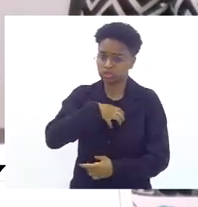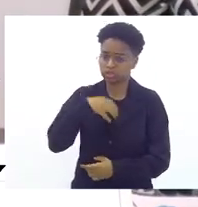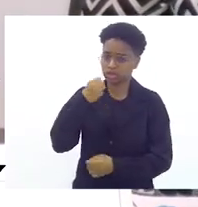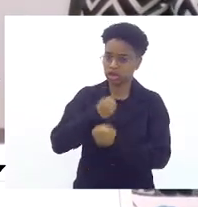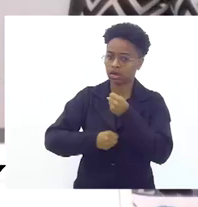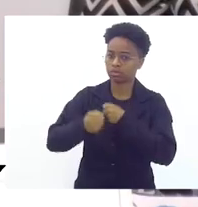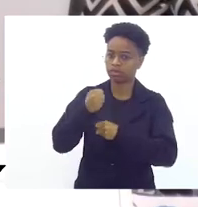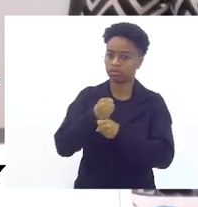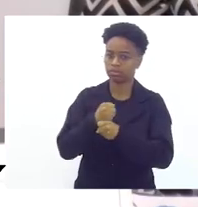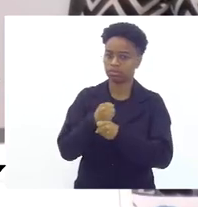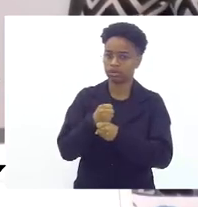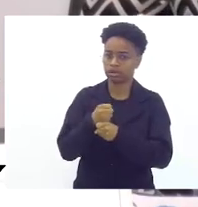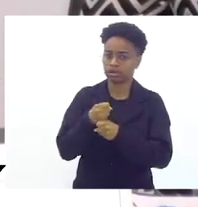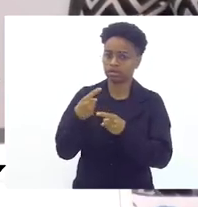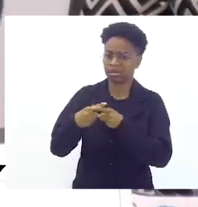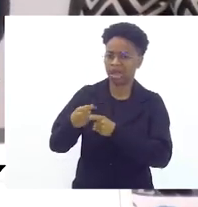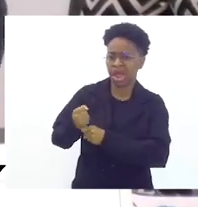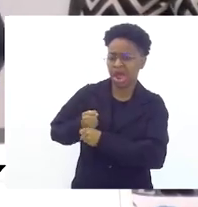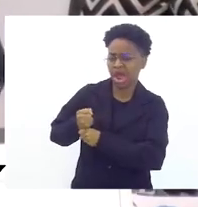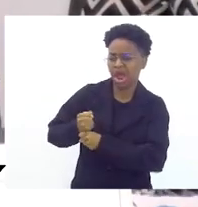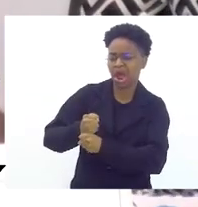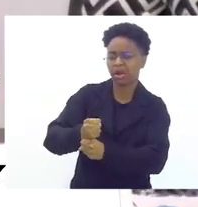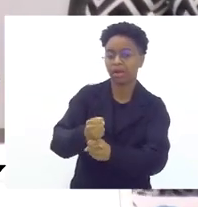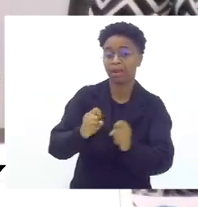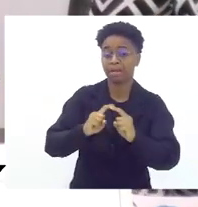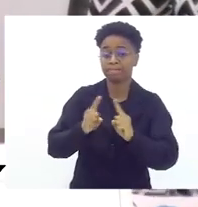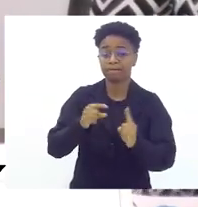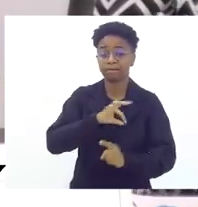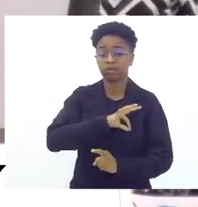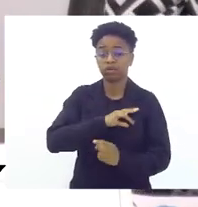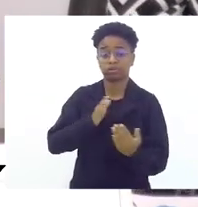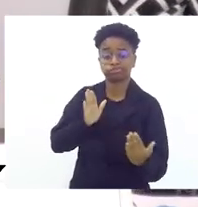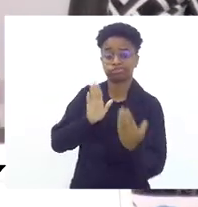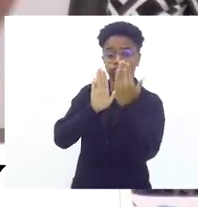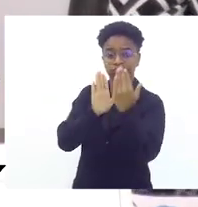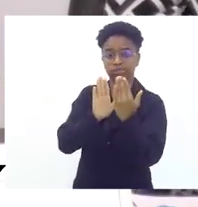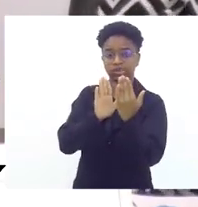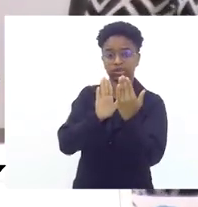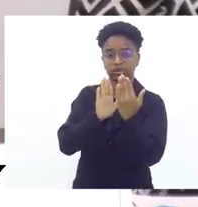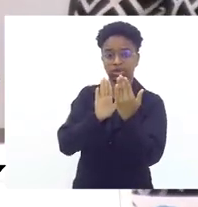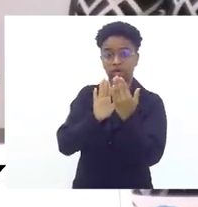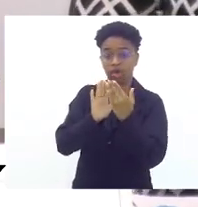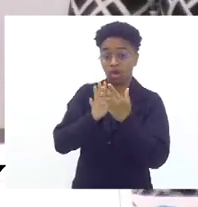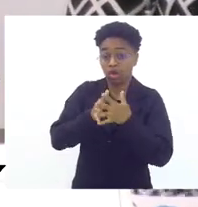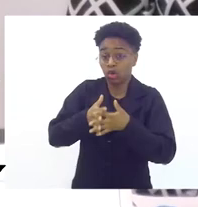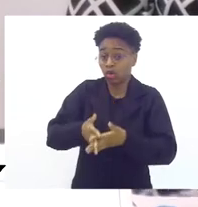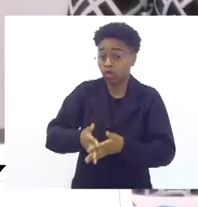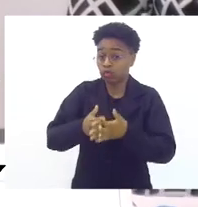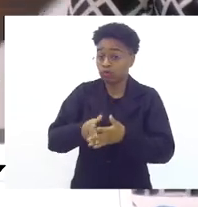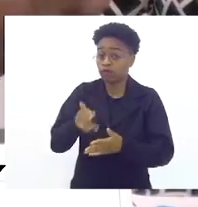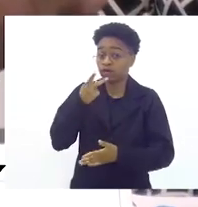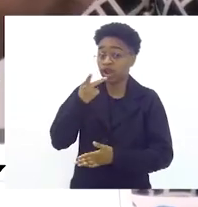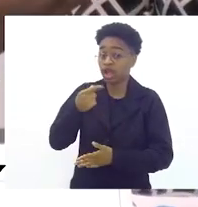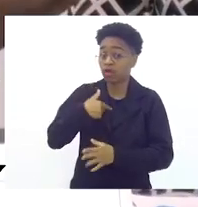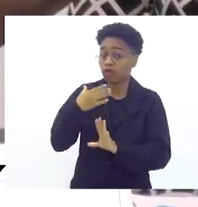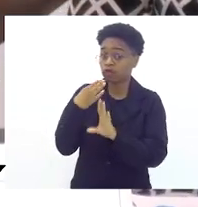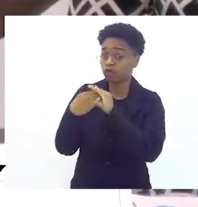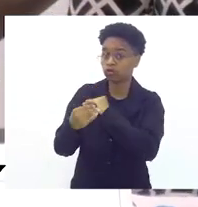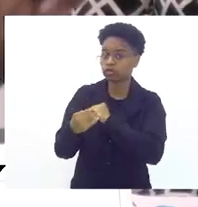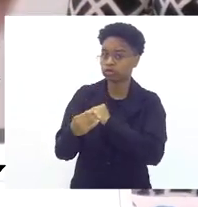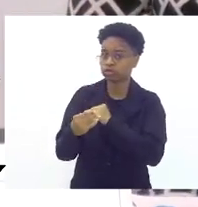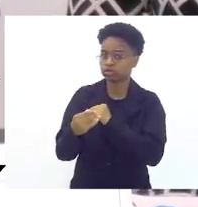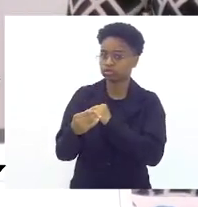depois de anos uma abordagem policial aonde confundiam dizendo que era foragido